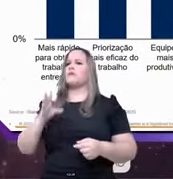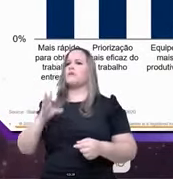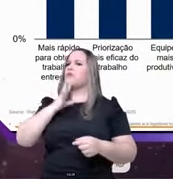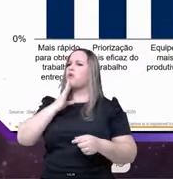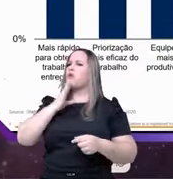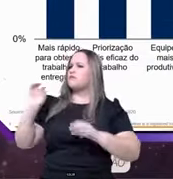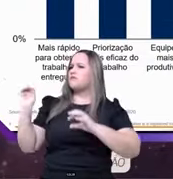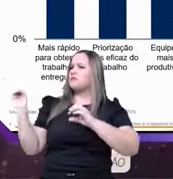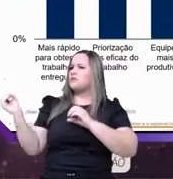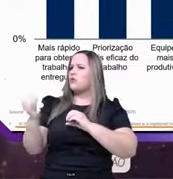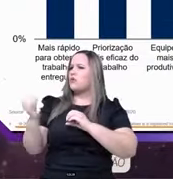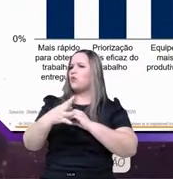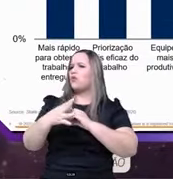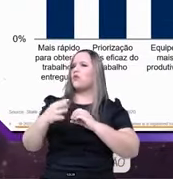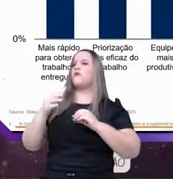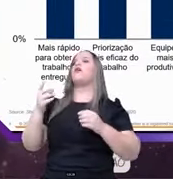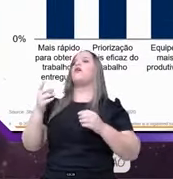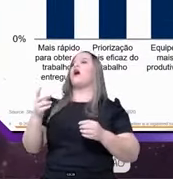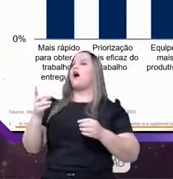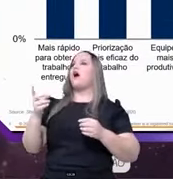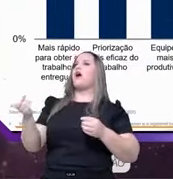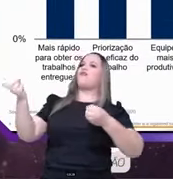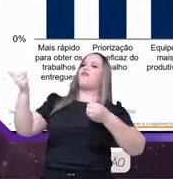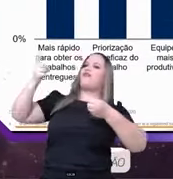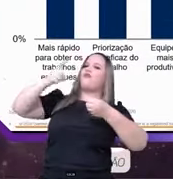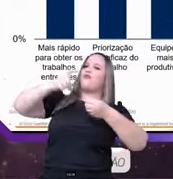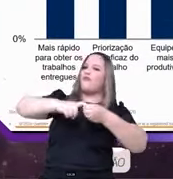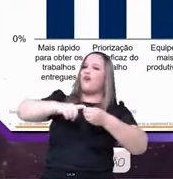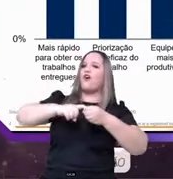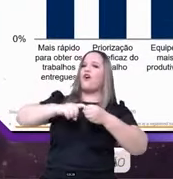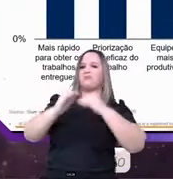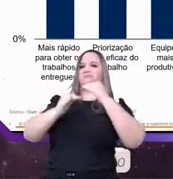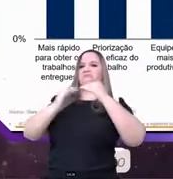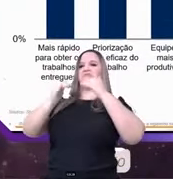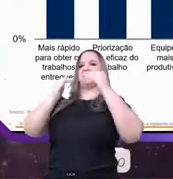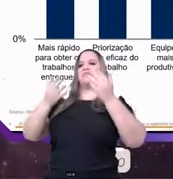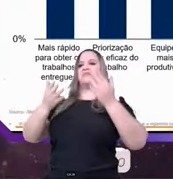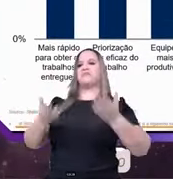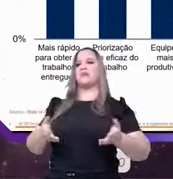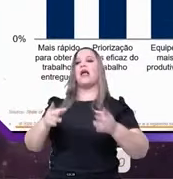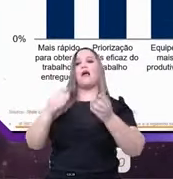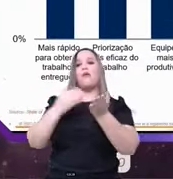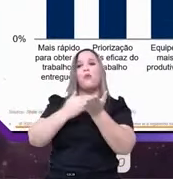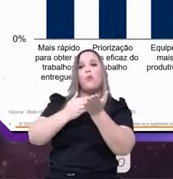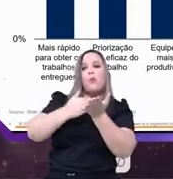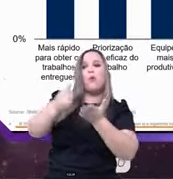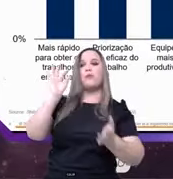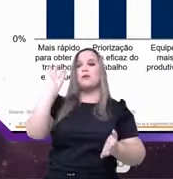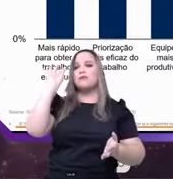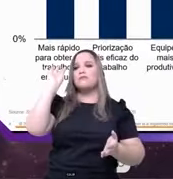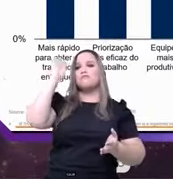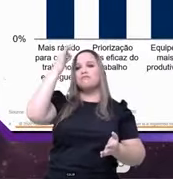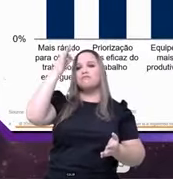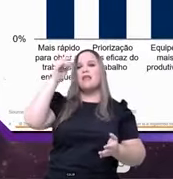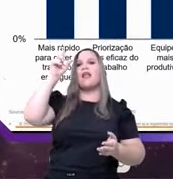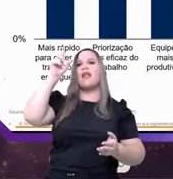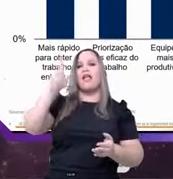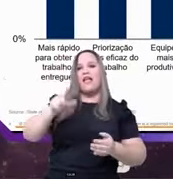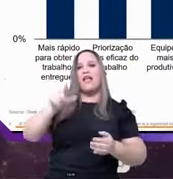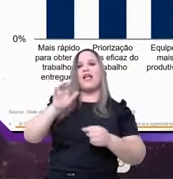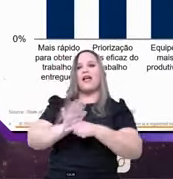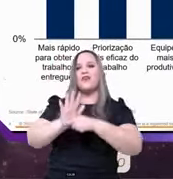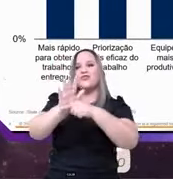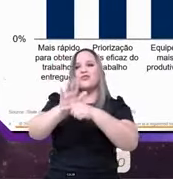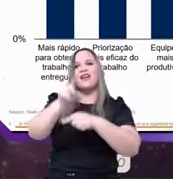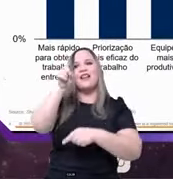traz um retorno. E principalmente o princípio inicial do ágil, que é satisfazer ao cliente. Quem é o